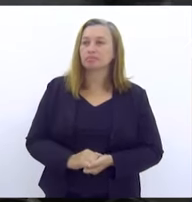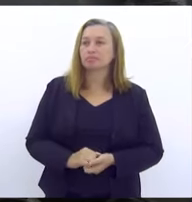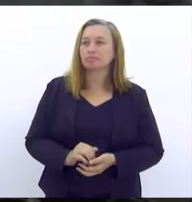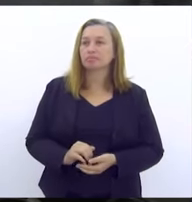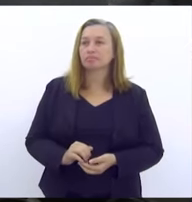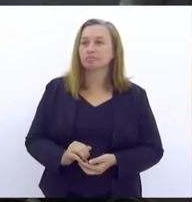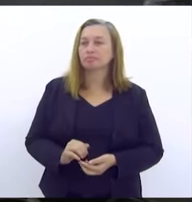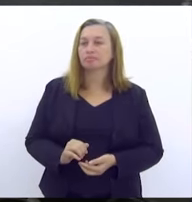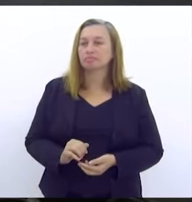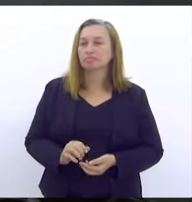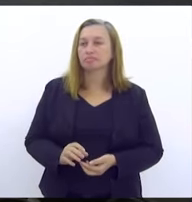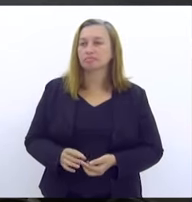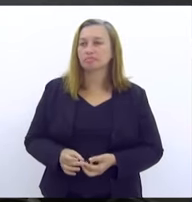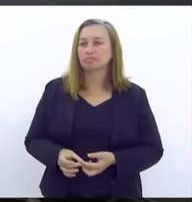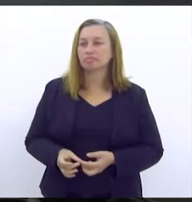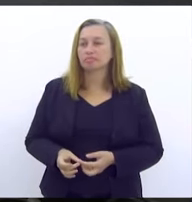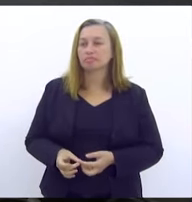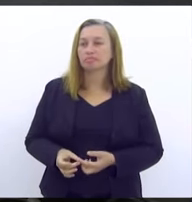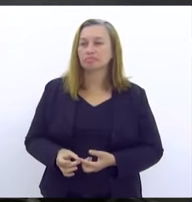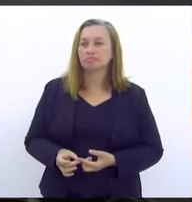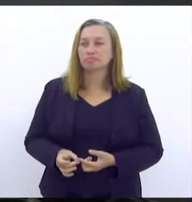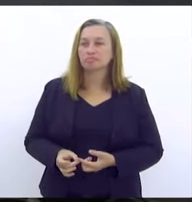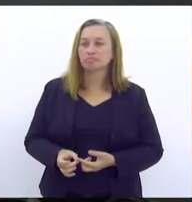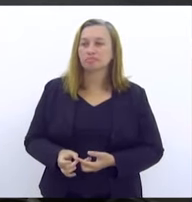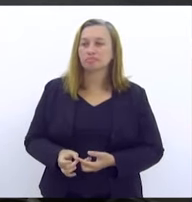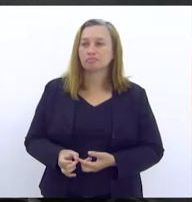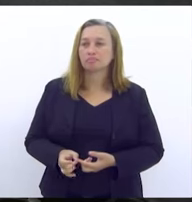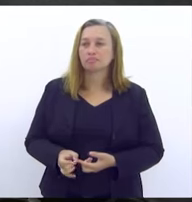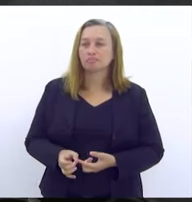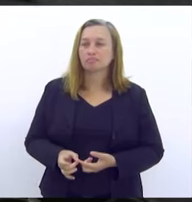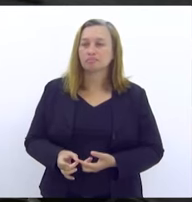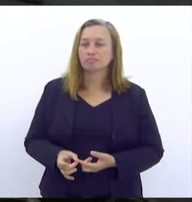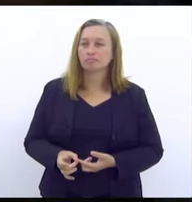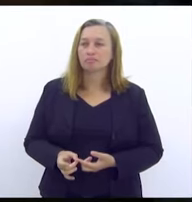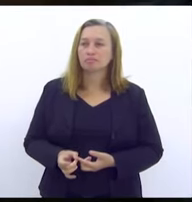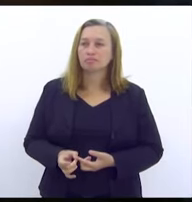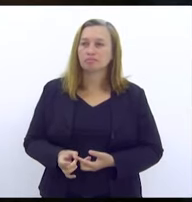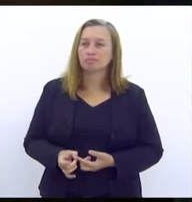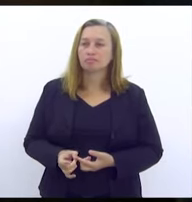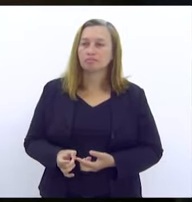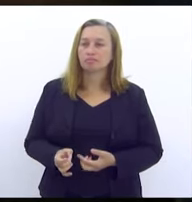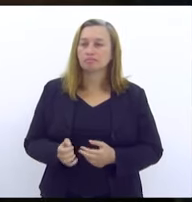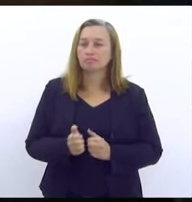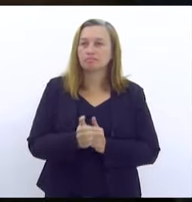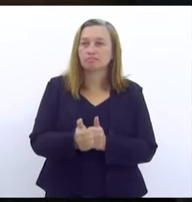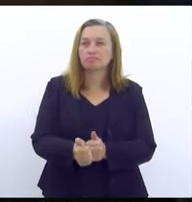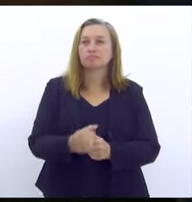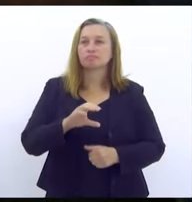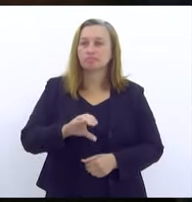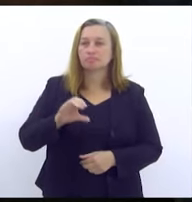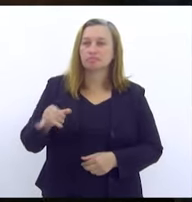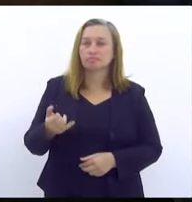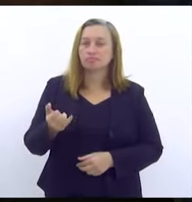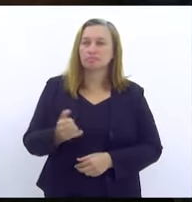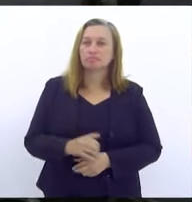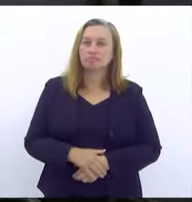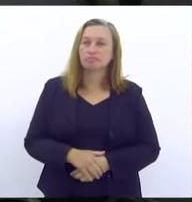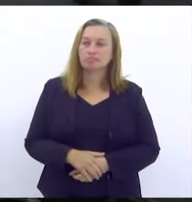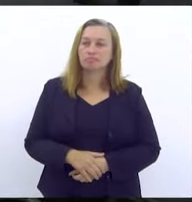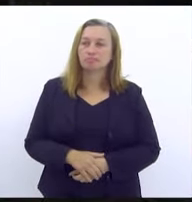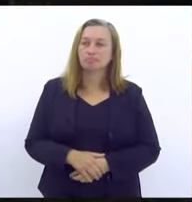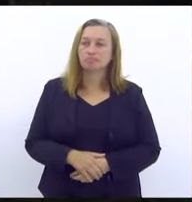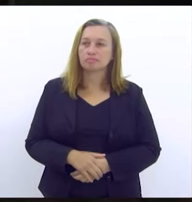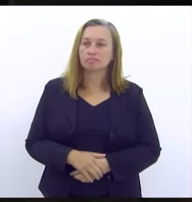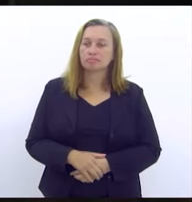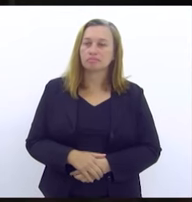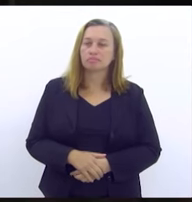É verdade. É pior que é verdade. Pior que é verdade. Acompanho o parecer da CCJ. Com